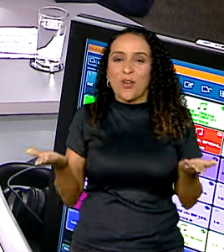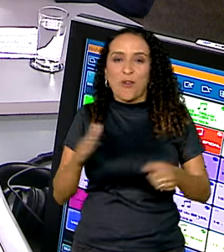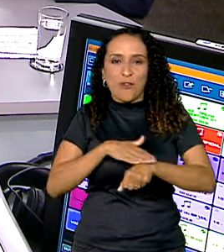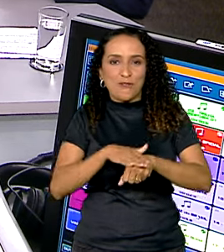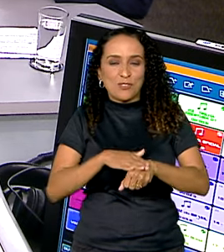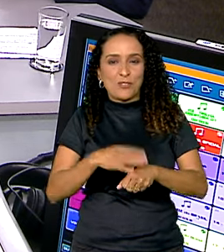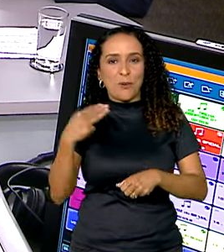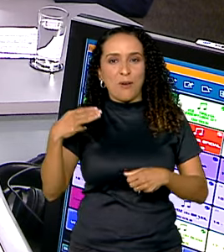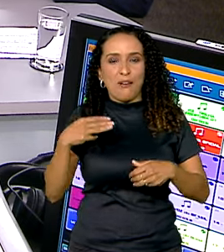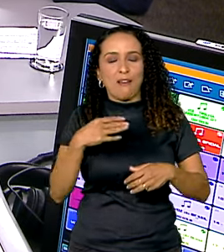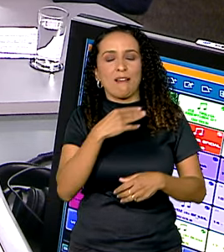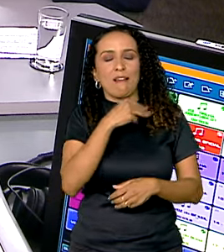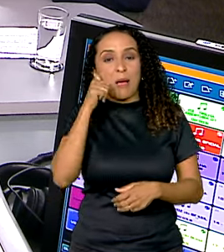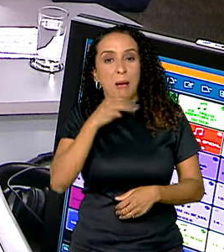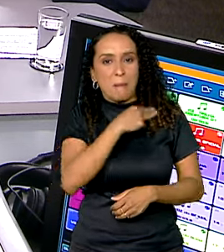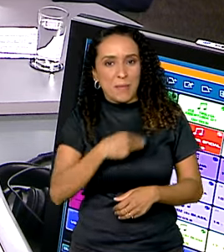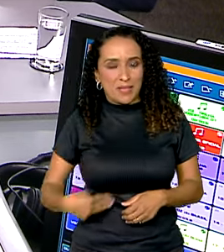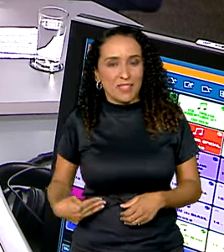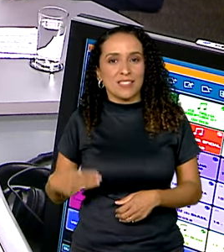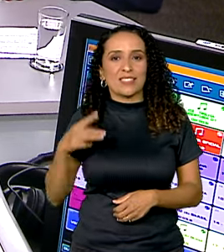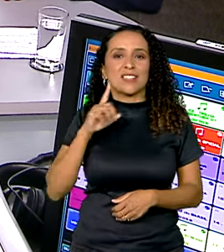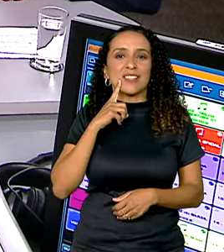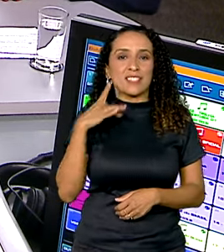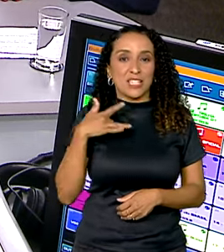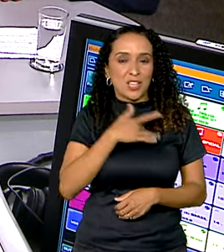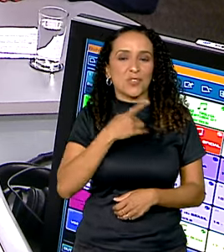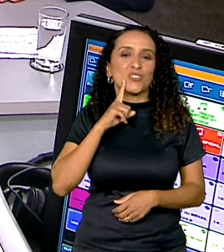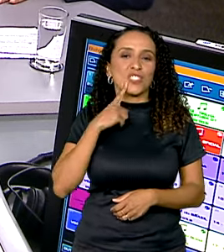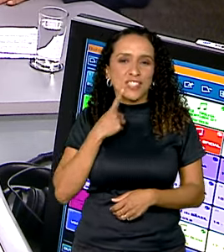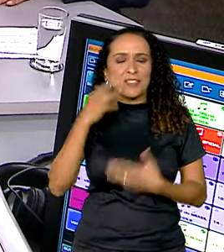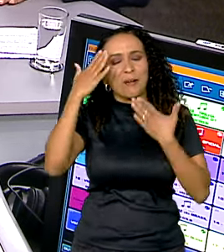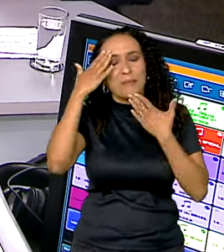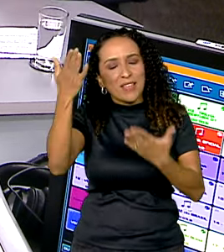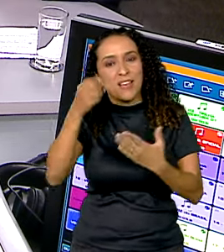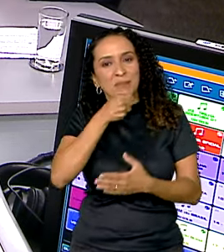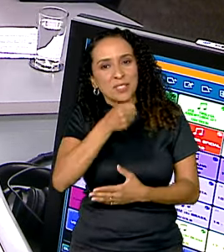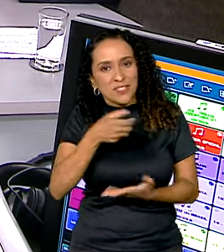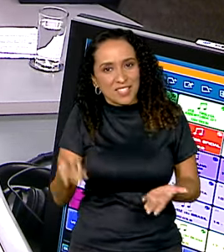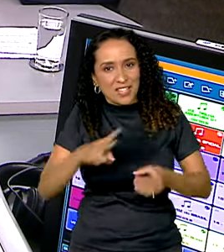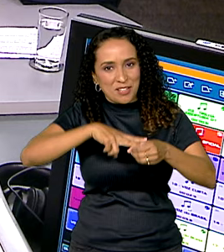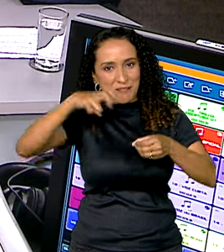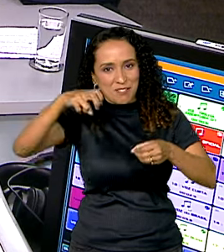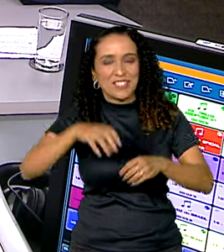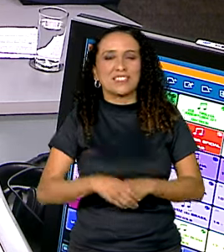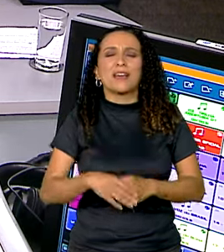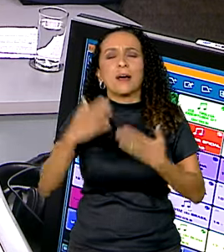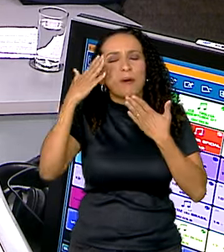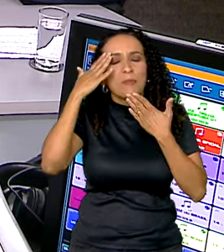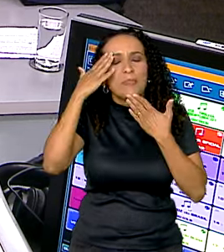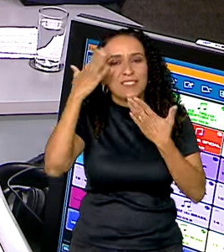com a ministra da Saúde, Nízia Trindade. Ministra, muito obrigado pela entrevista aqui à Voz do Brasil, mais uma vez. Muito obrigada.